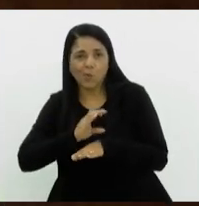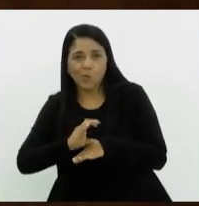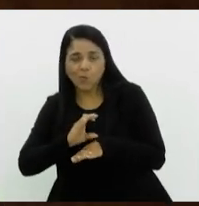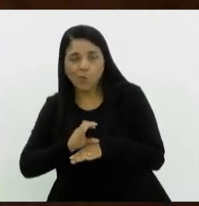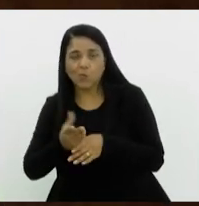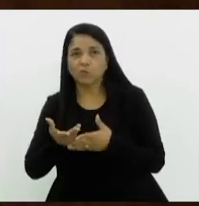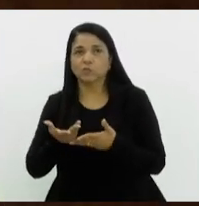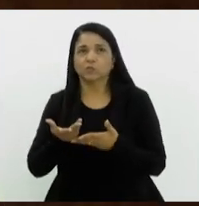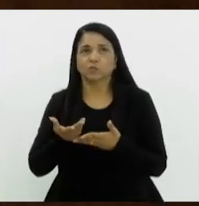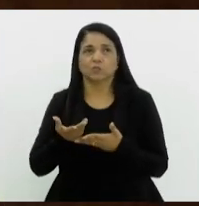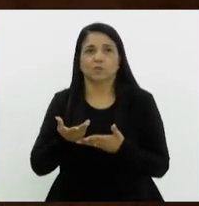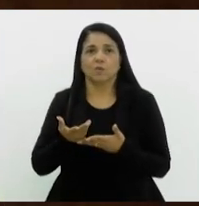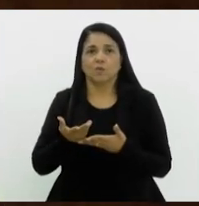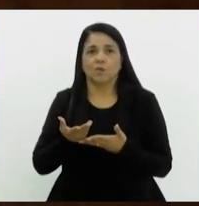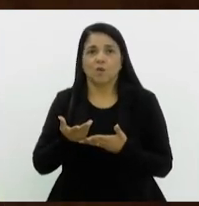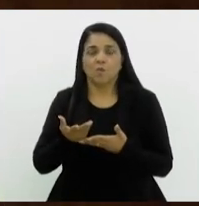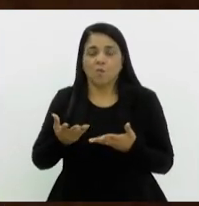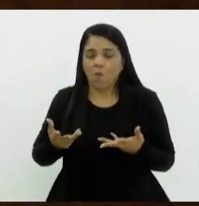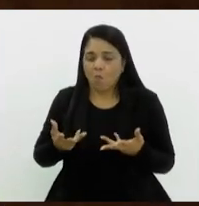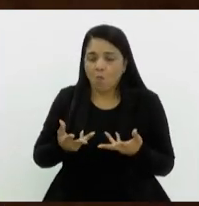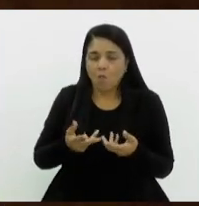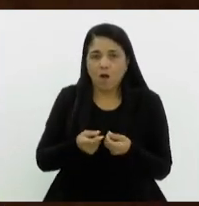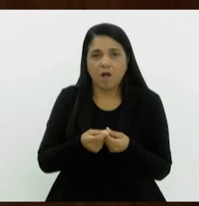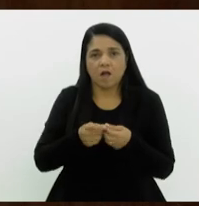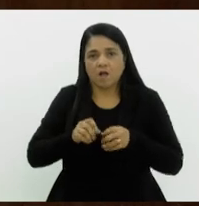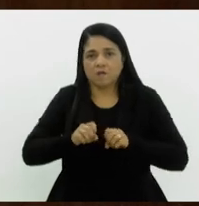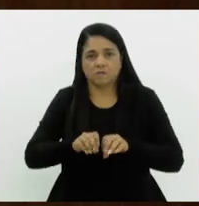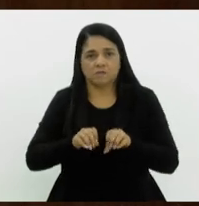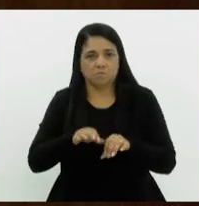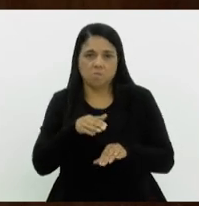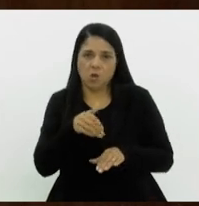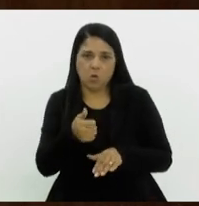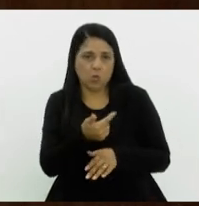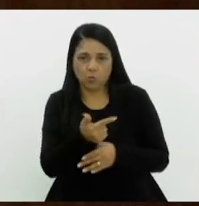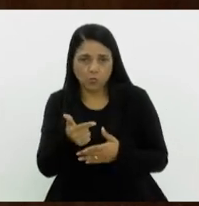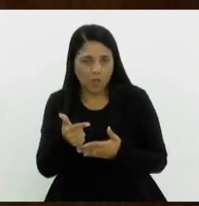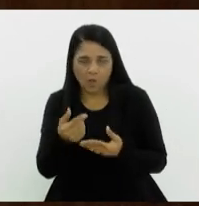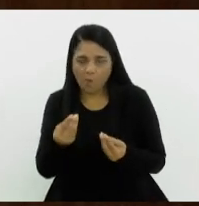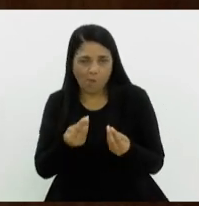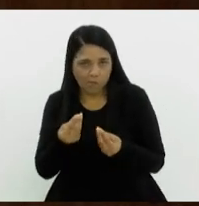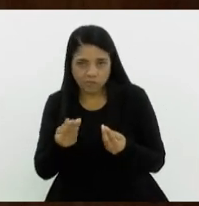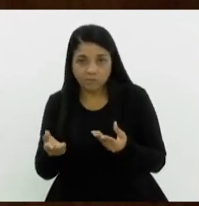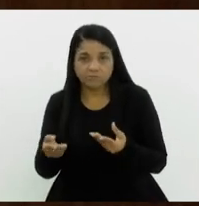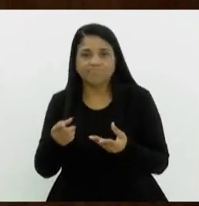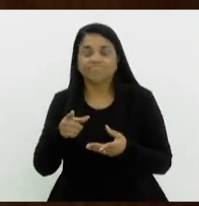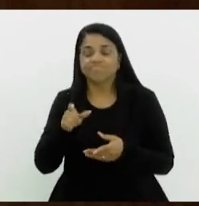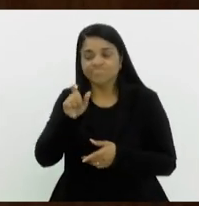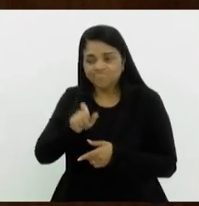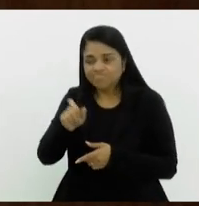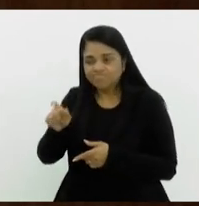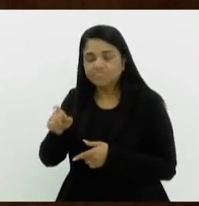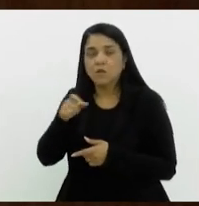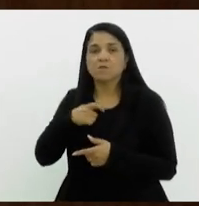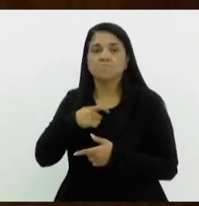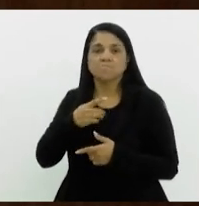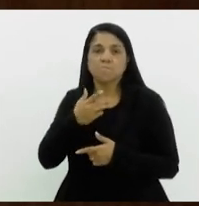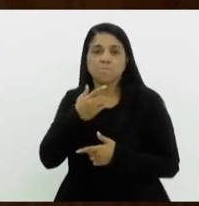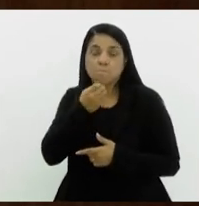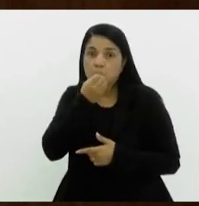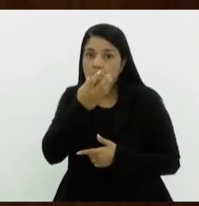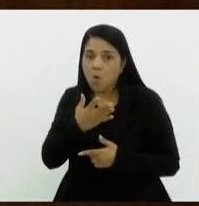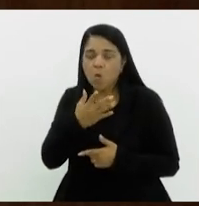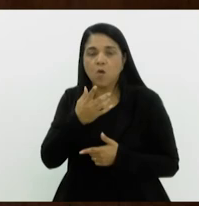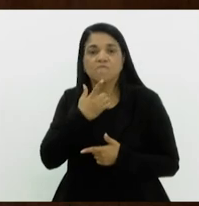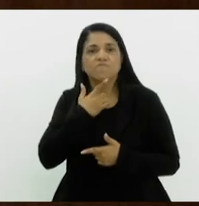ter uma qualidade de ensino melhor. E muitos até têm boas intenções